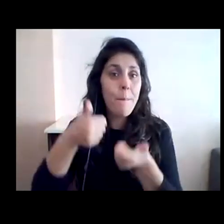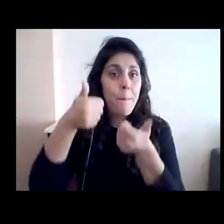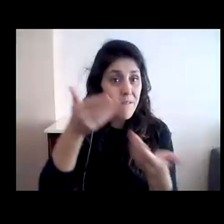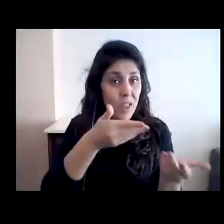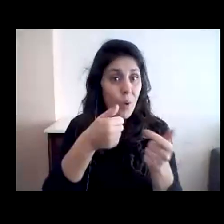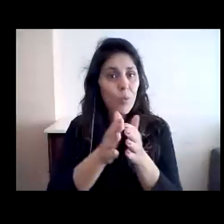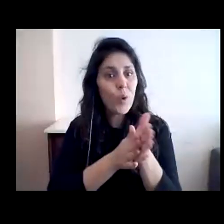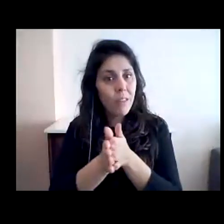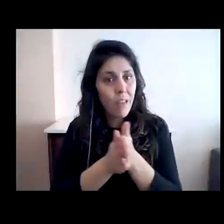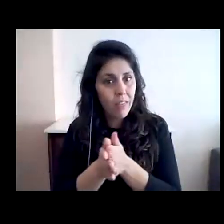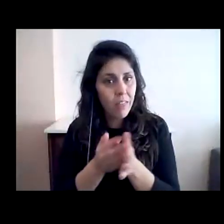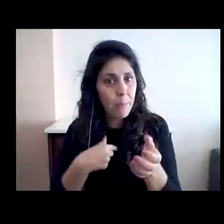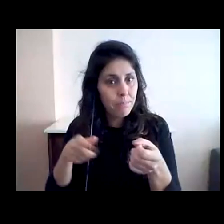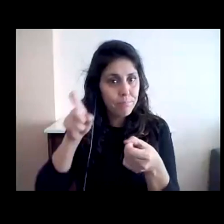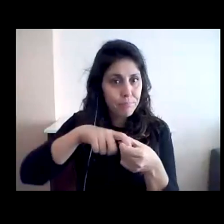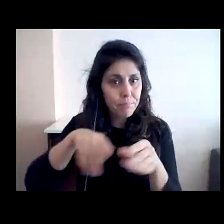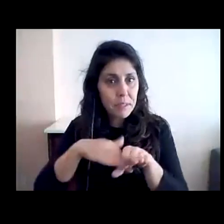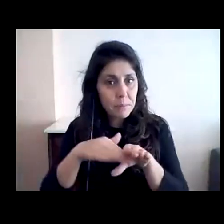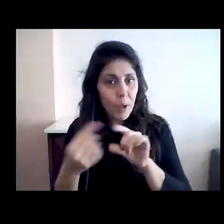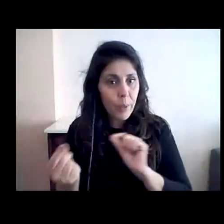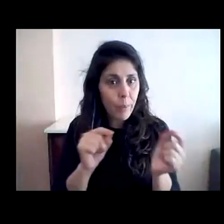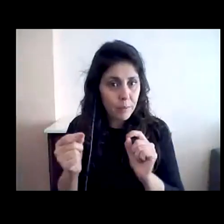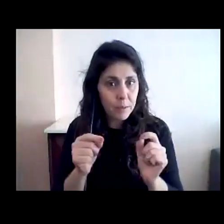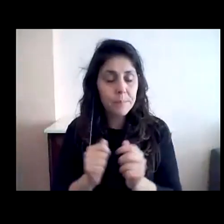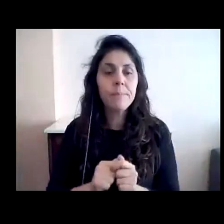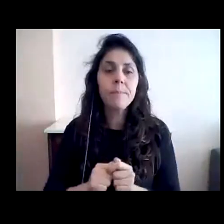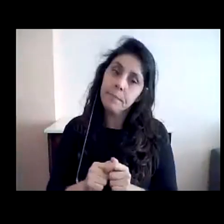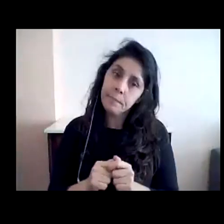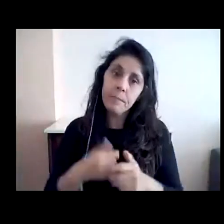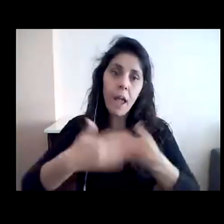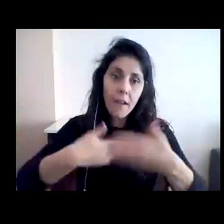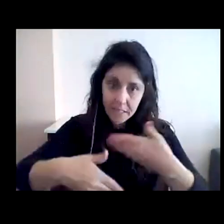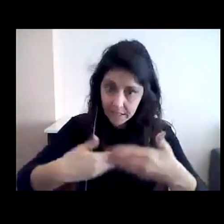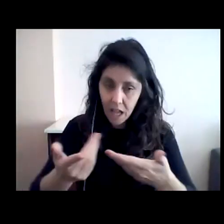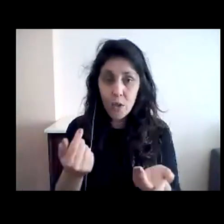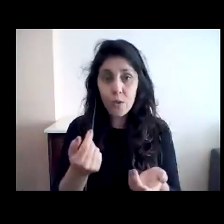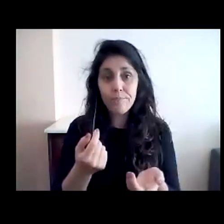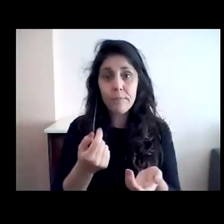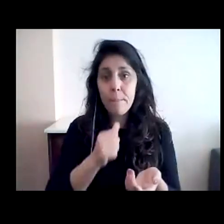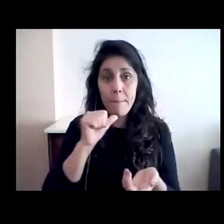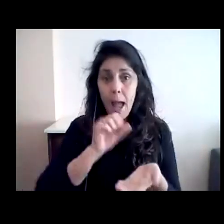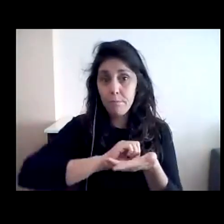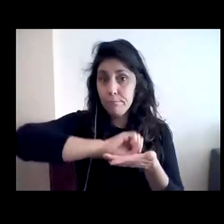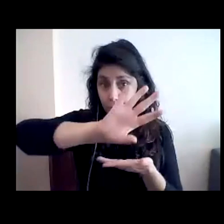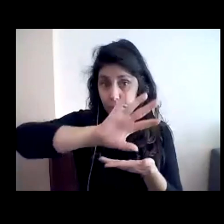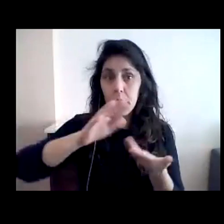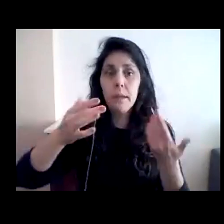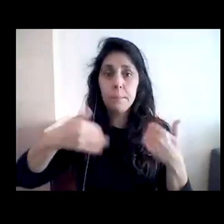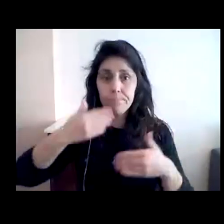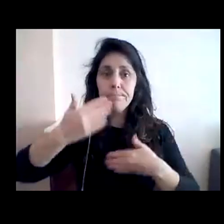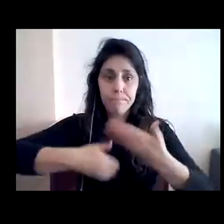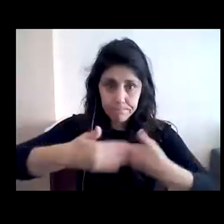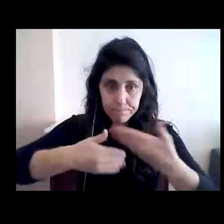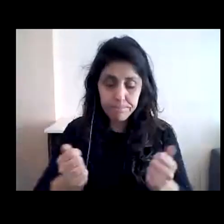Depois, avançando já sem o suporte visual,